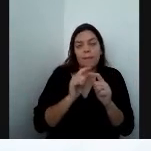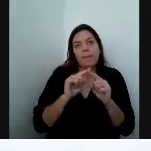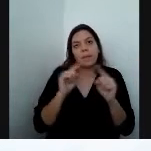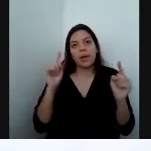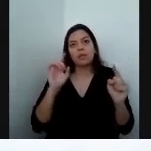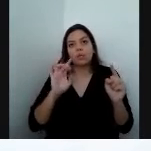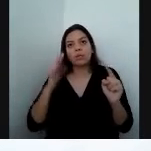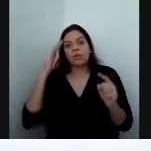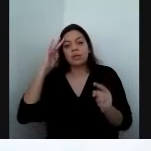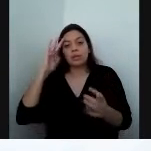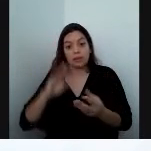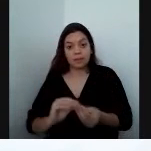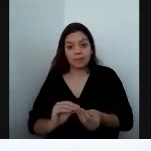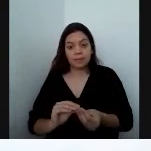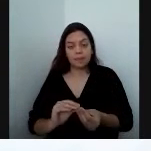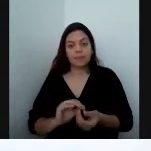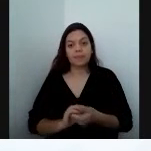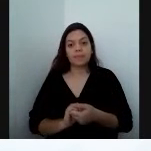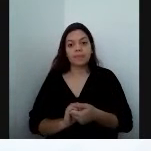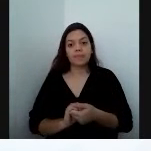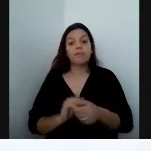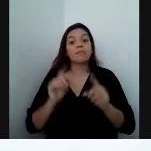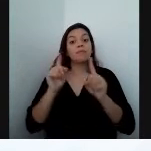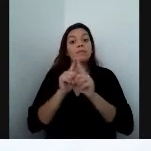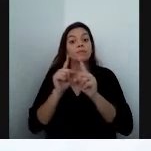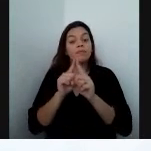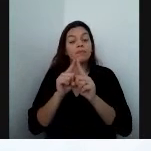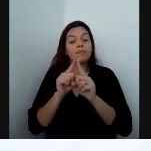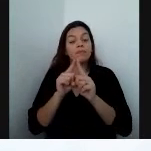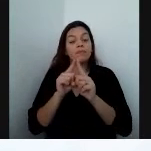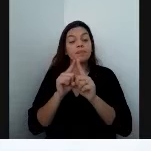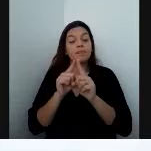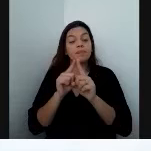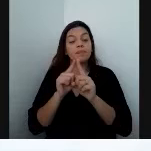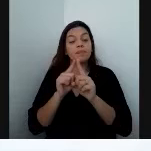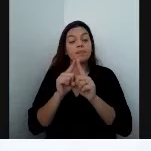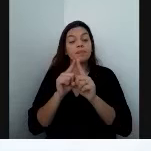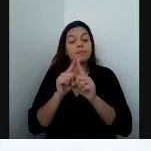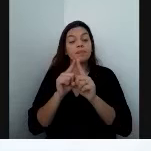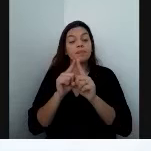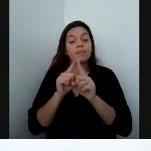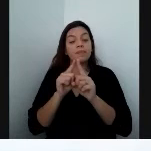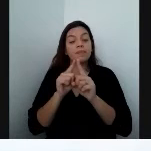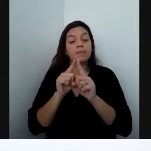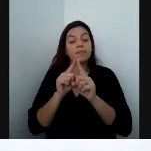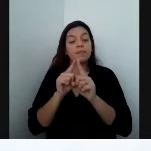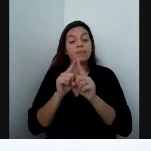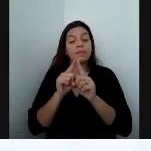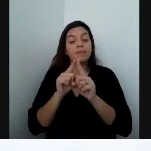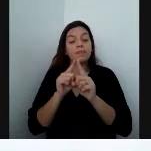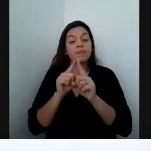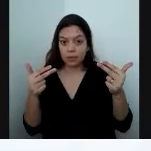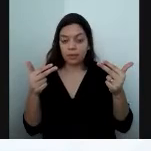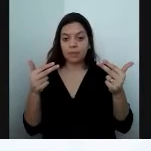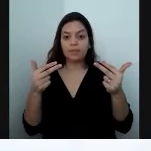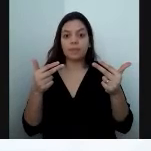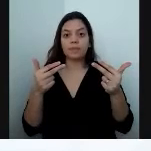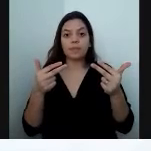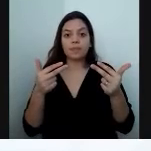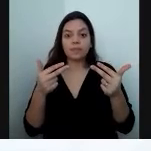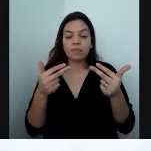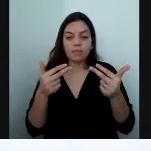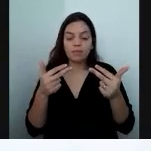tem a questão das refeições. Olha só, as empresas, elas, por convenções coletivas, elas têm que dar a refeição para